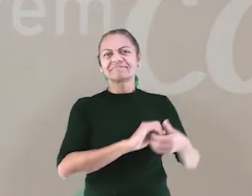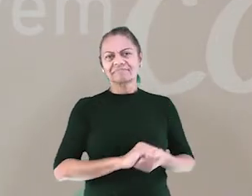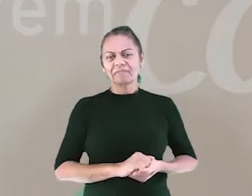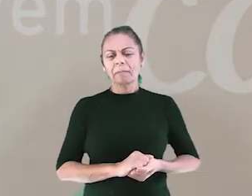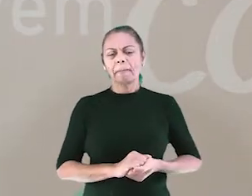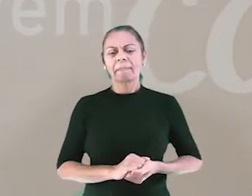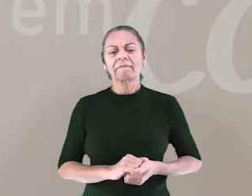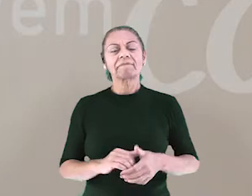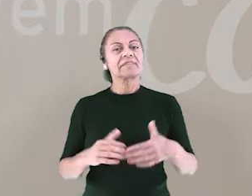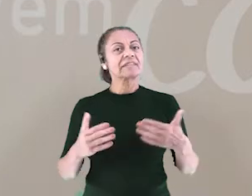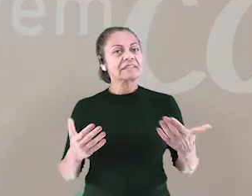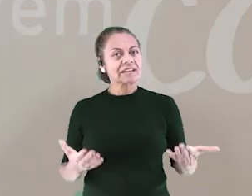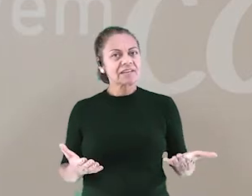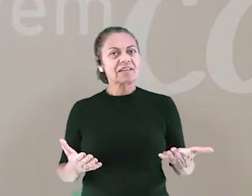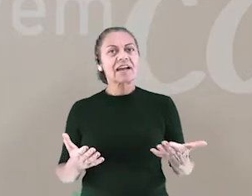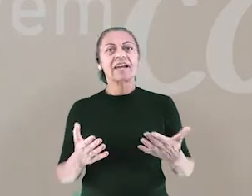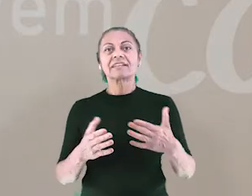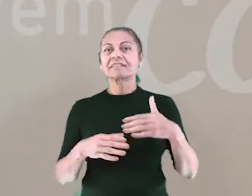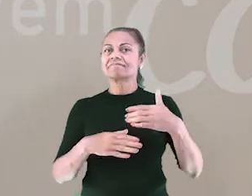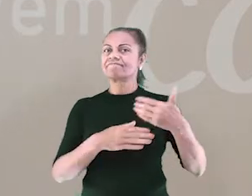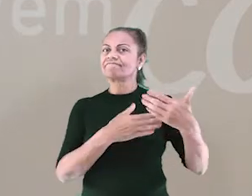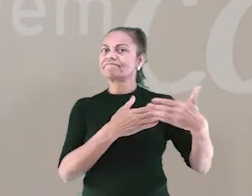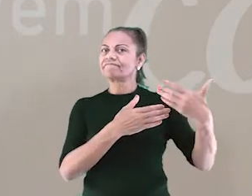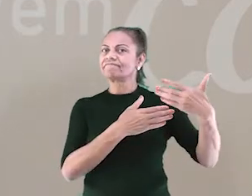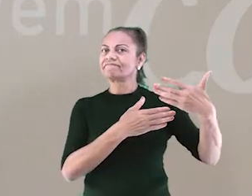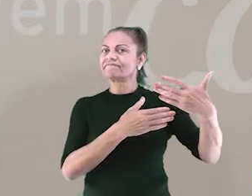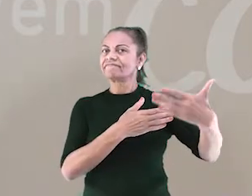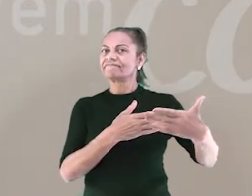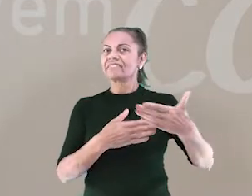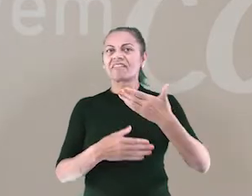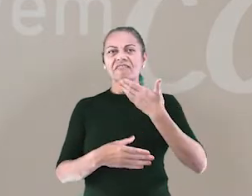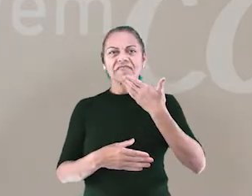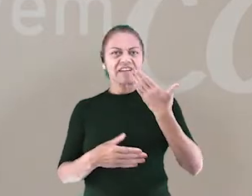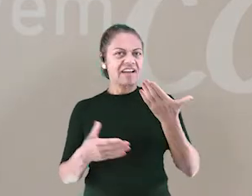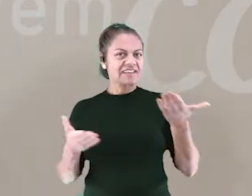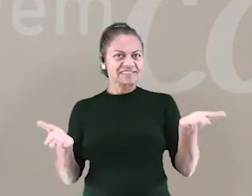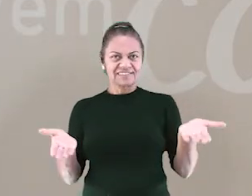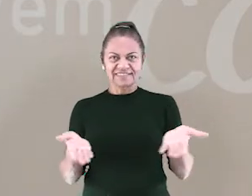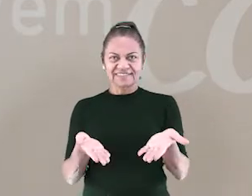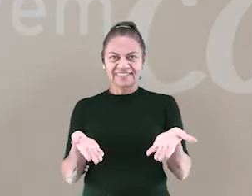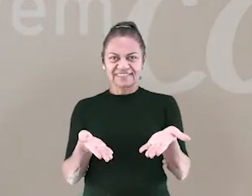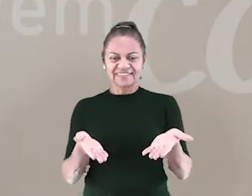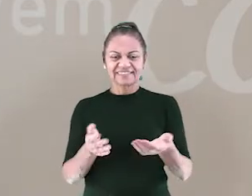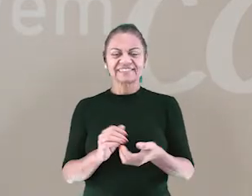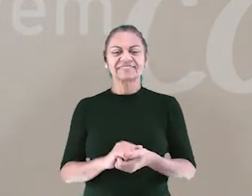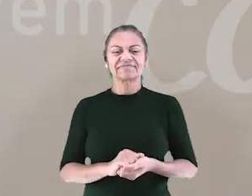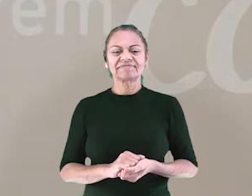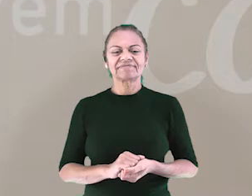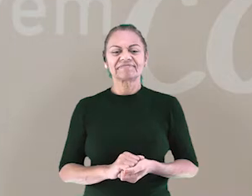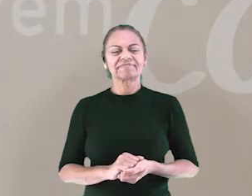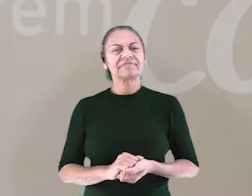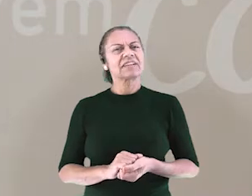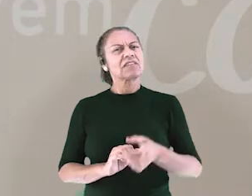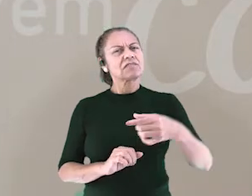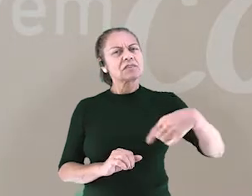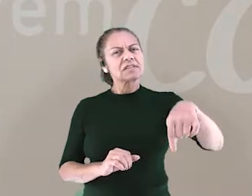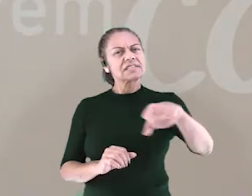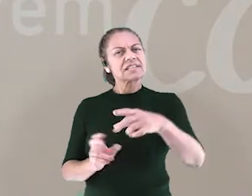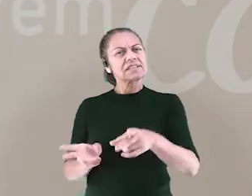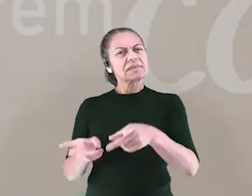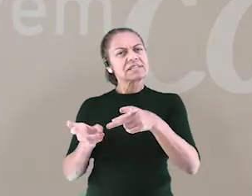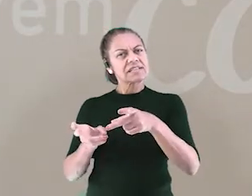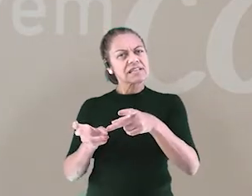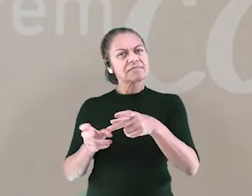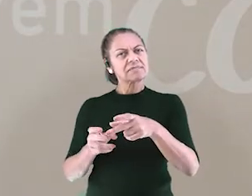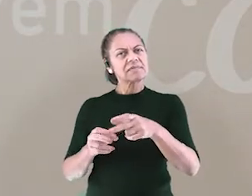baixo, vou passar para ela. E assim os telefonistas encaminhavam a ligação para a Amanda. Ainda bem que ficou bem